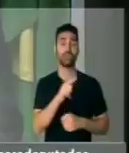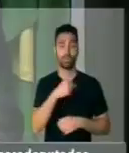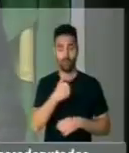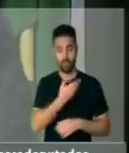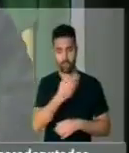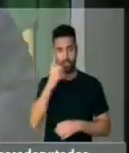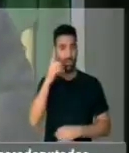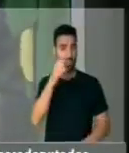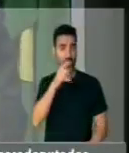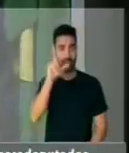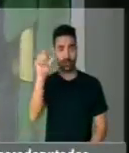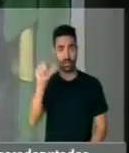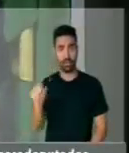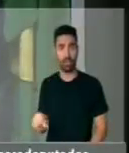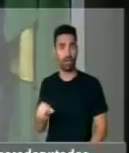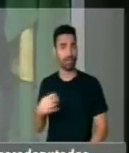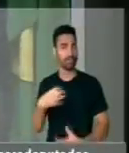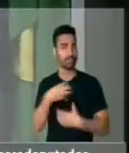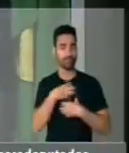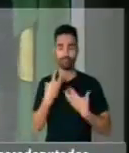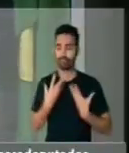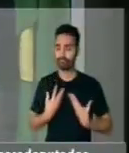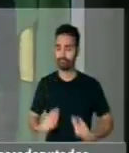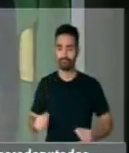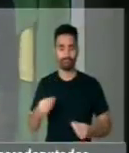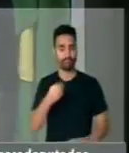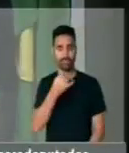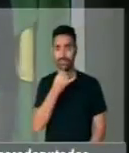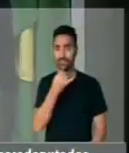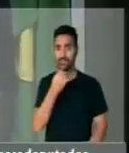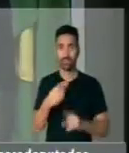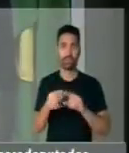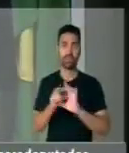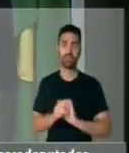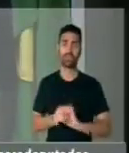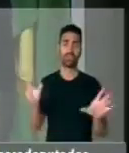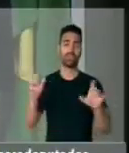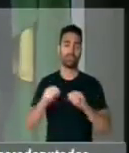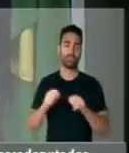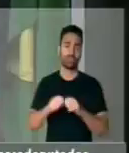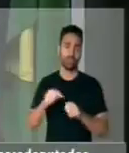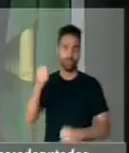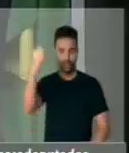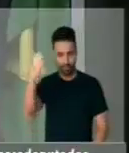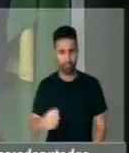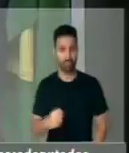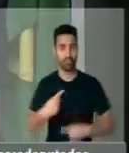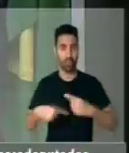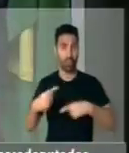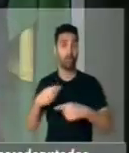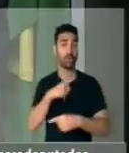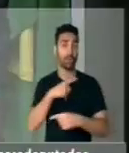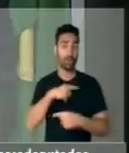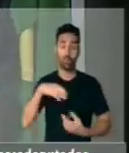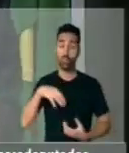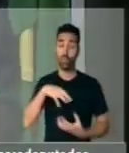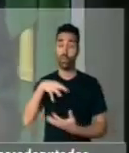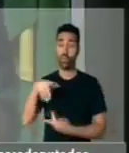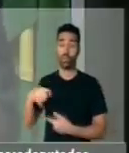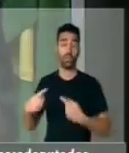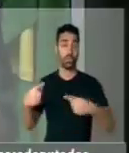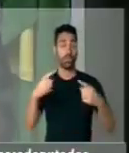Itália, estão desolados desde a abertura da legalização dos jogos. E há uma rediscussão no mundo inteiro